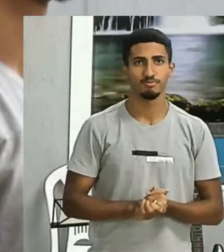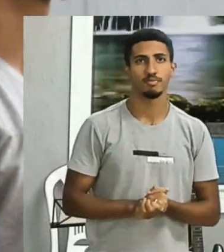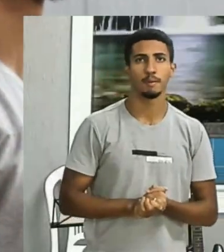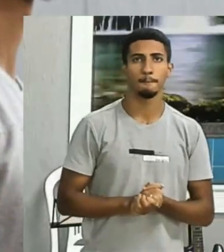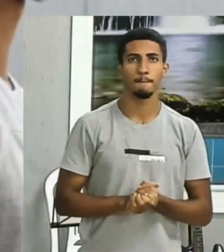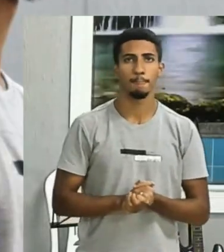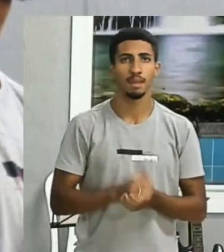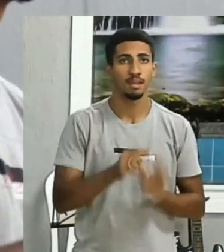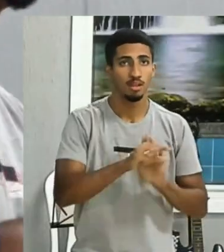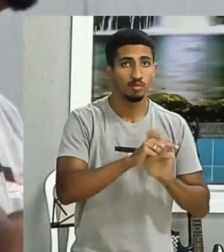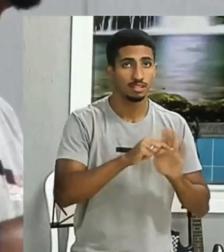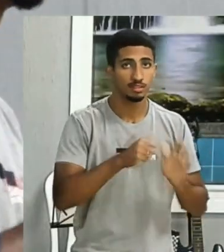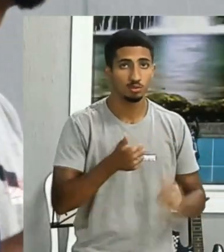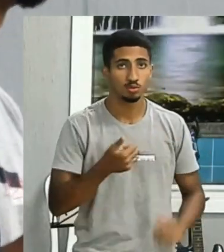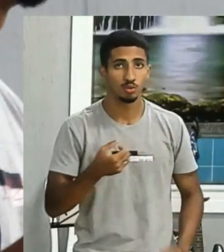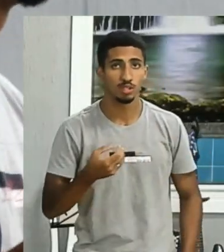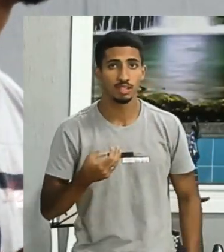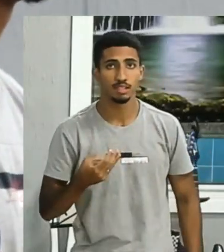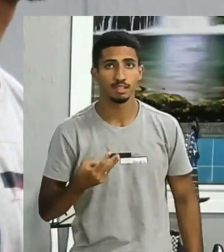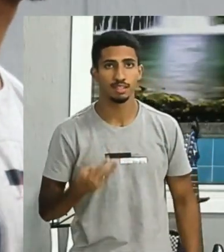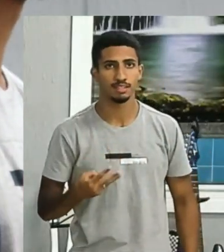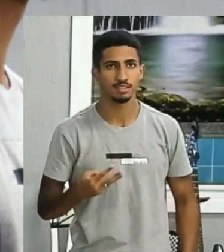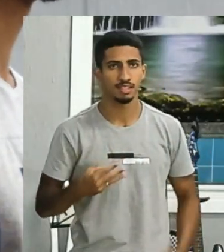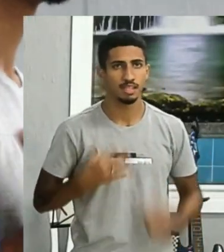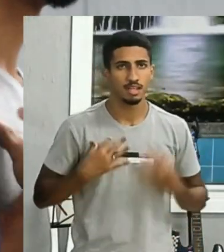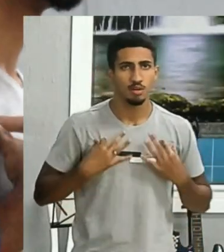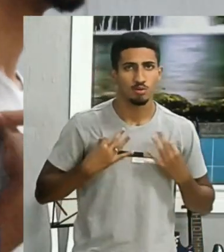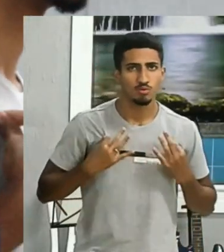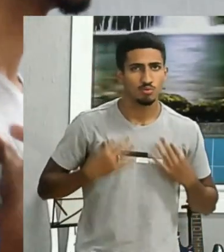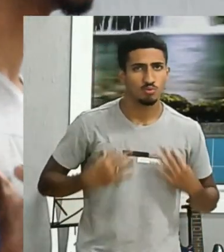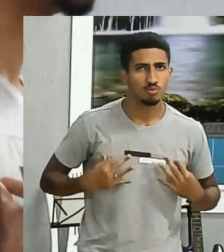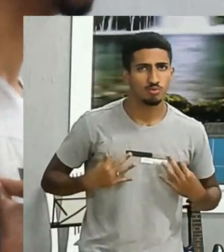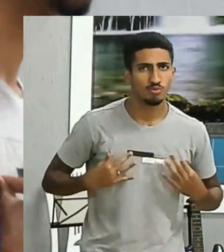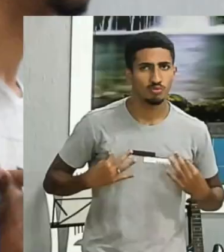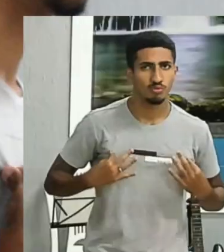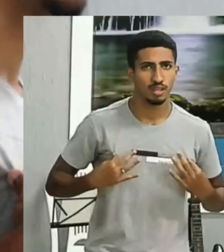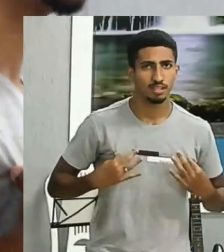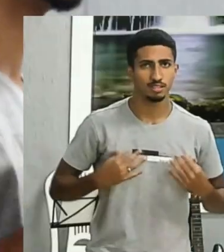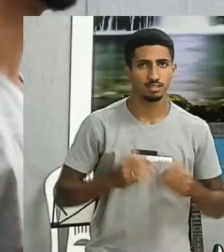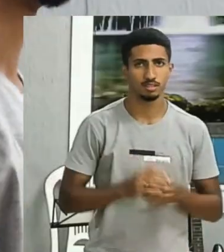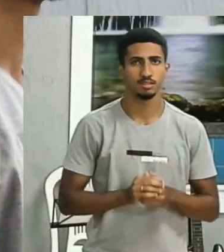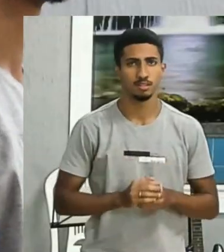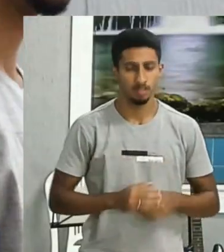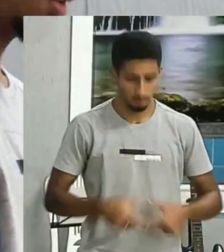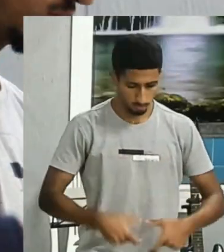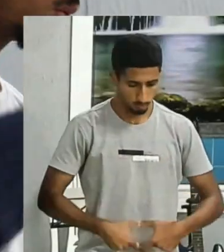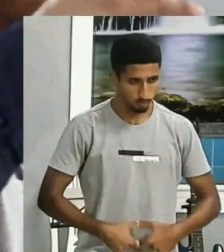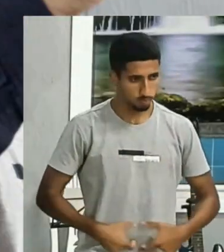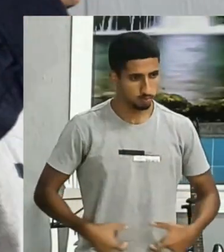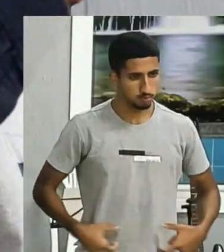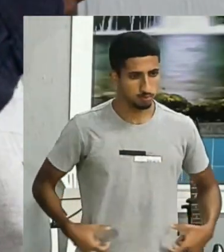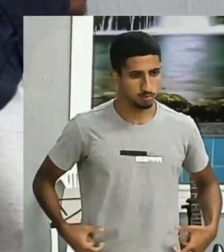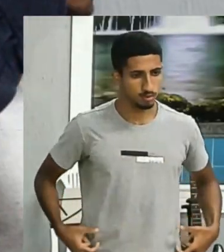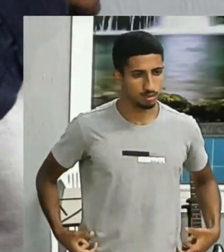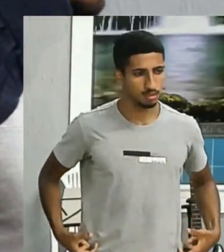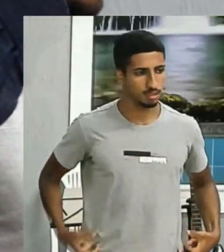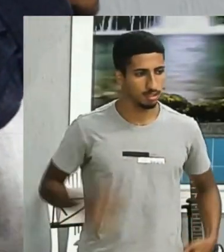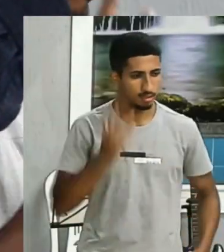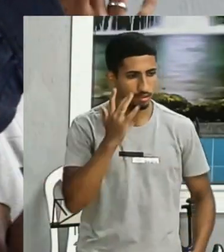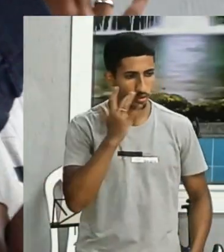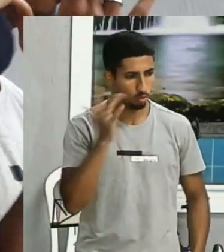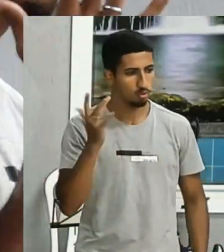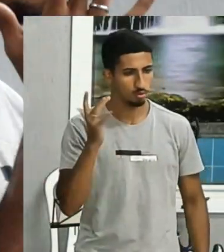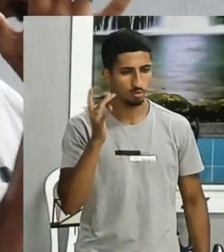Com vestes talares e cingido à altura do peito com uma cinta de ouro.